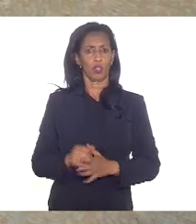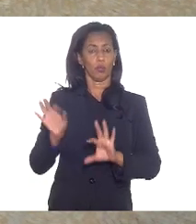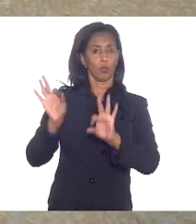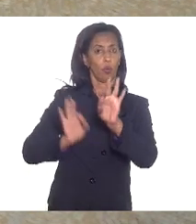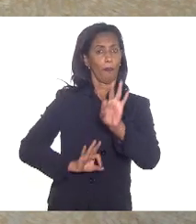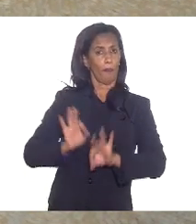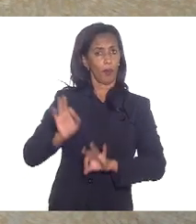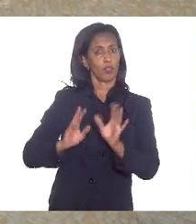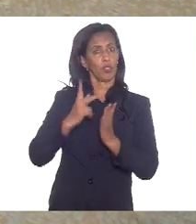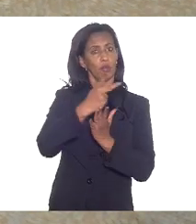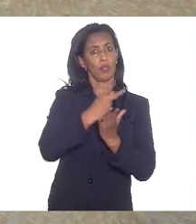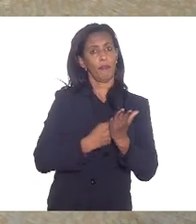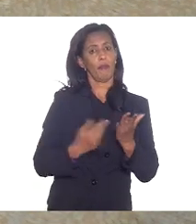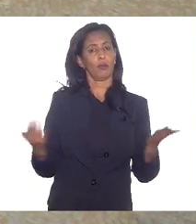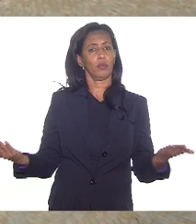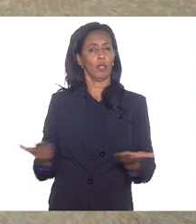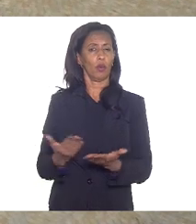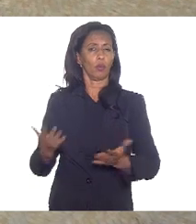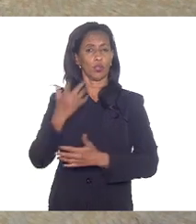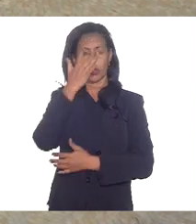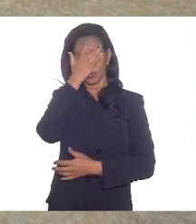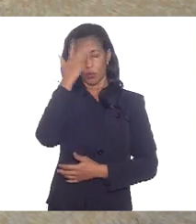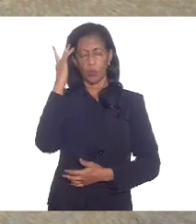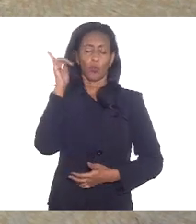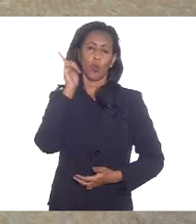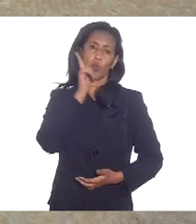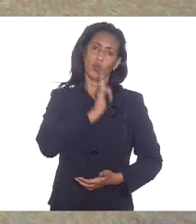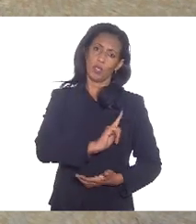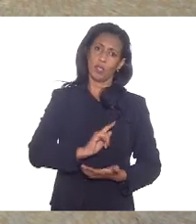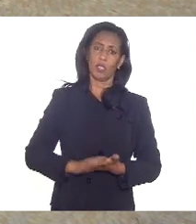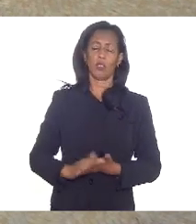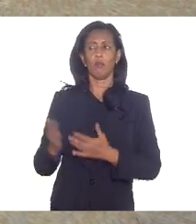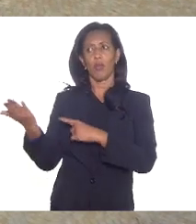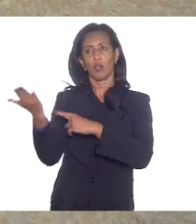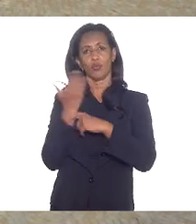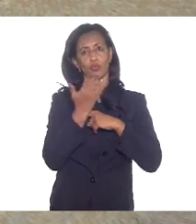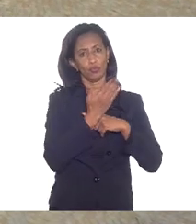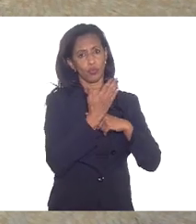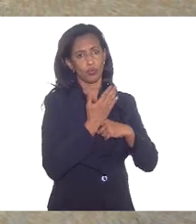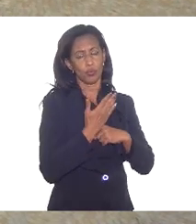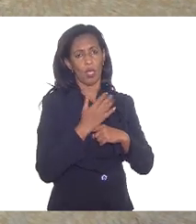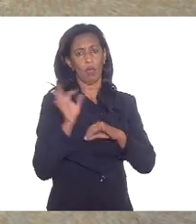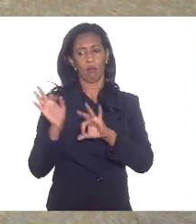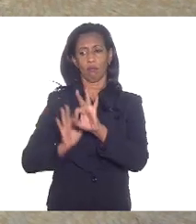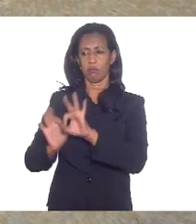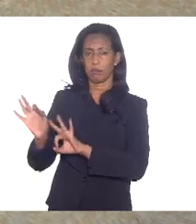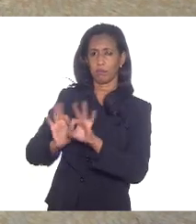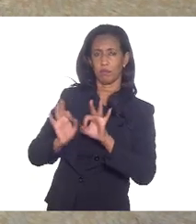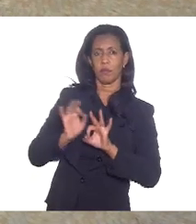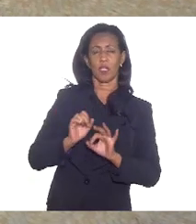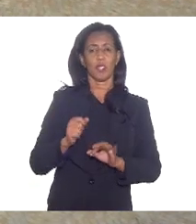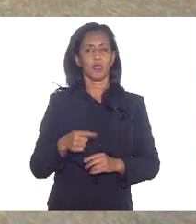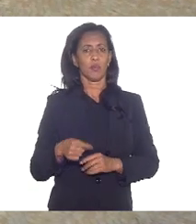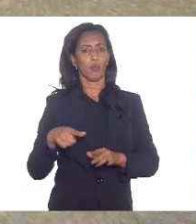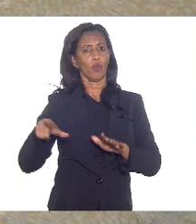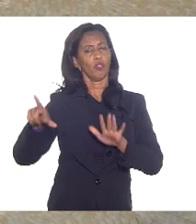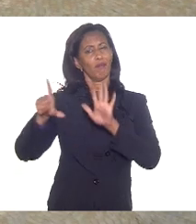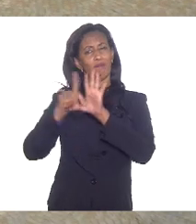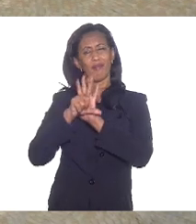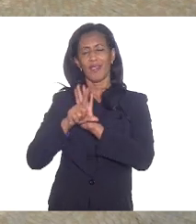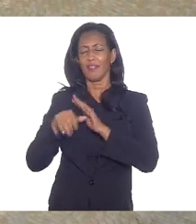projeto nessa pauta hoje, as pessoas que conseguiram me ajudar a confeccionar esse projeto de lei